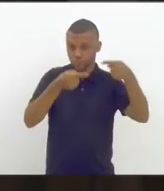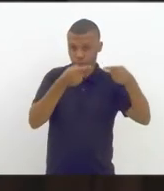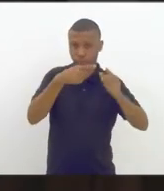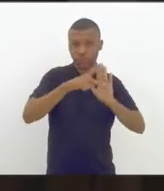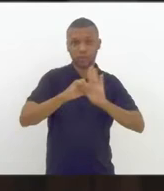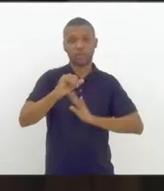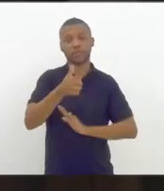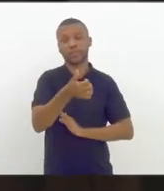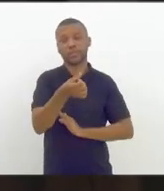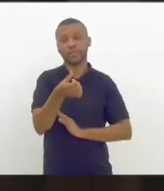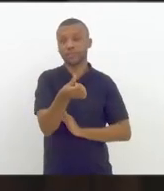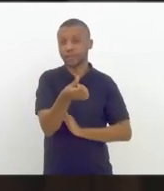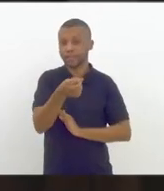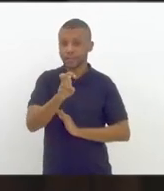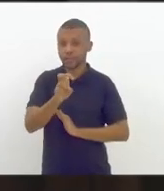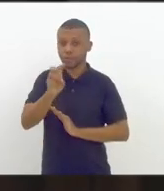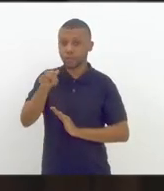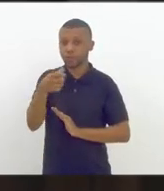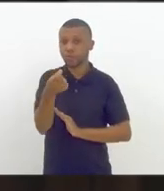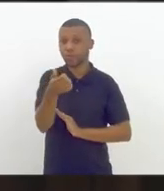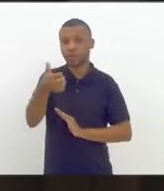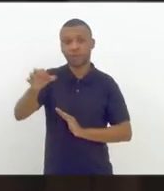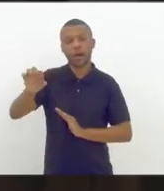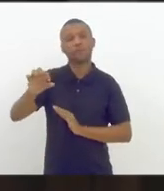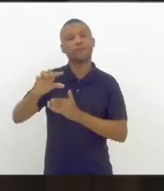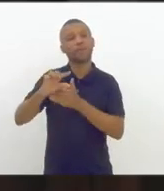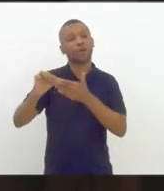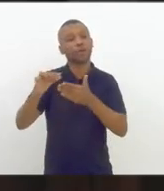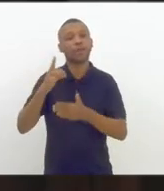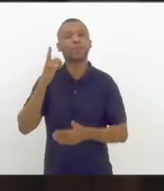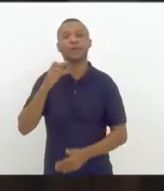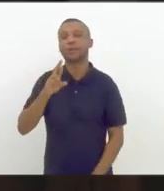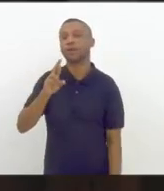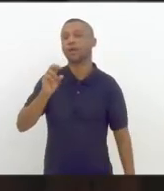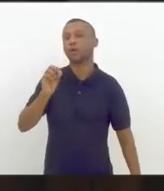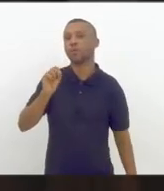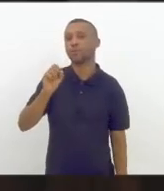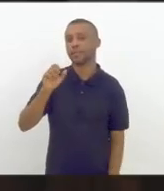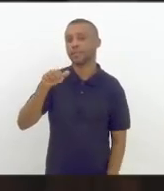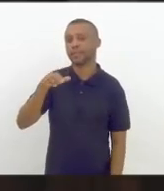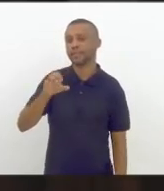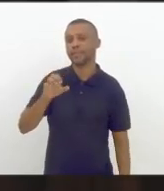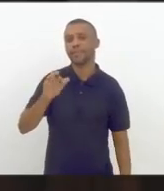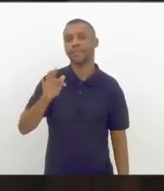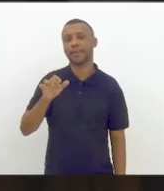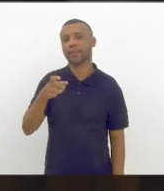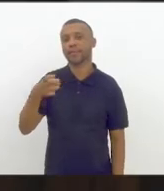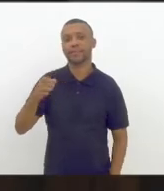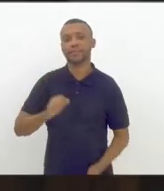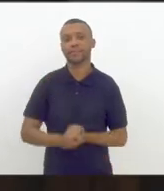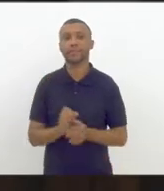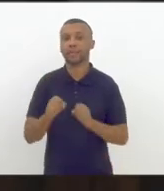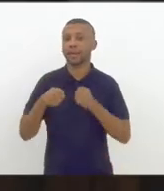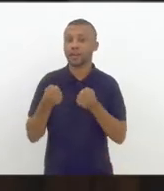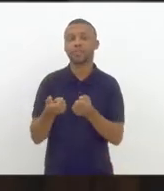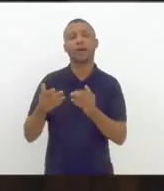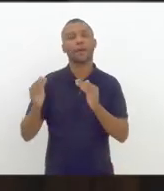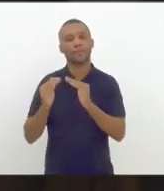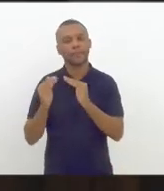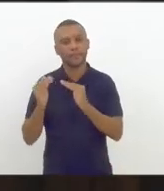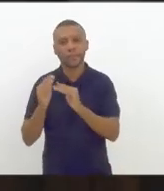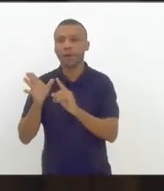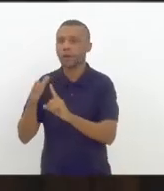lei 1665 de 19, de autoria da deputada Rosane Félix, que garante habitação e circulação de animais comunitários e domésticos